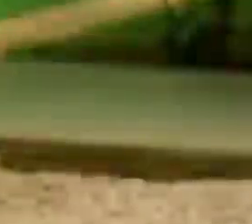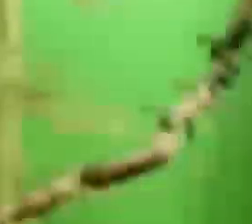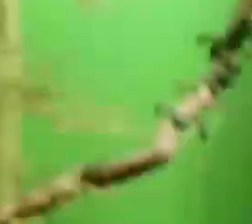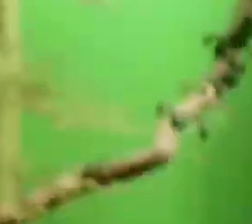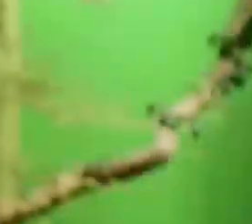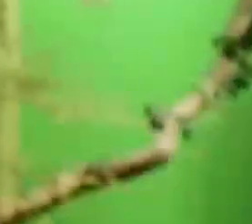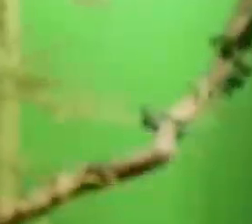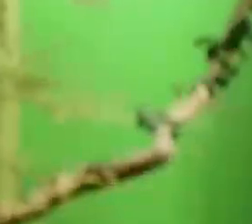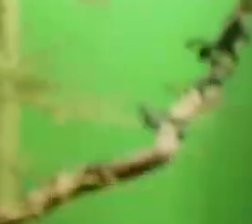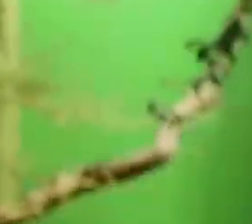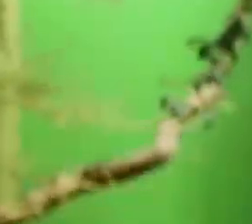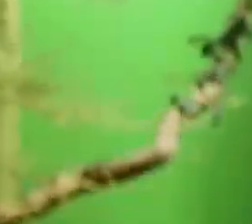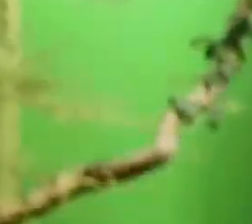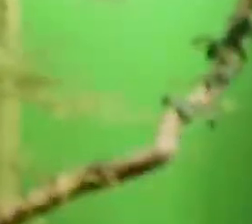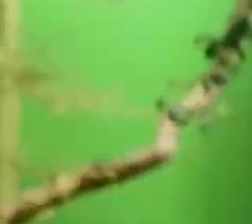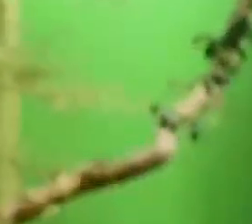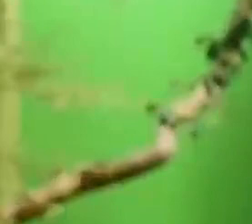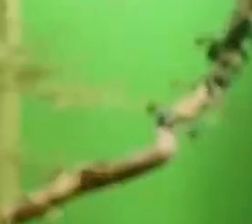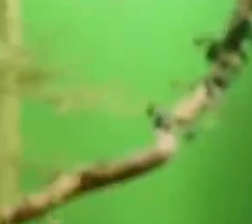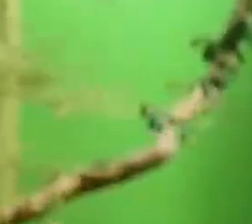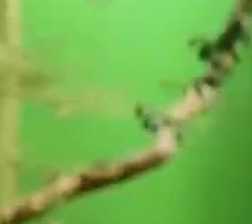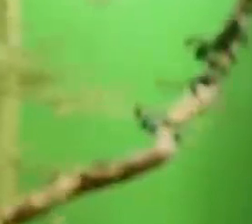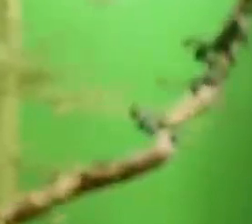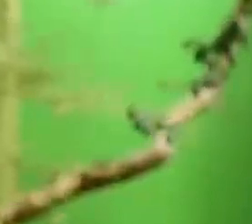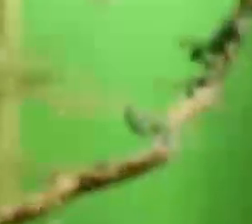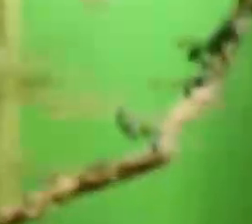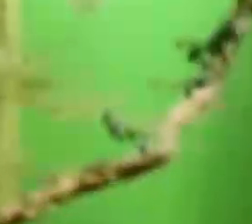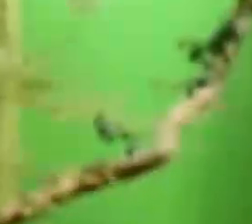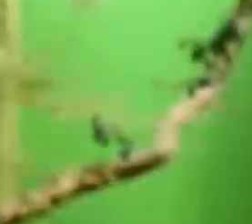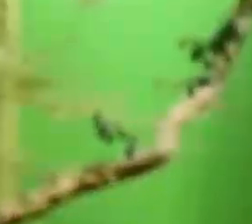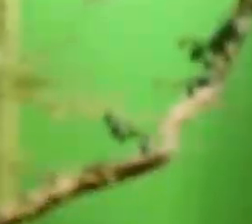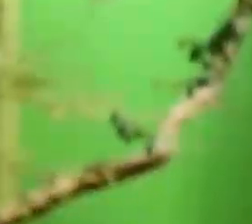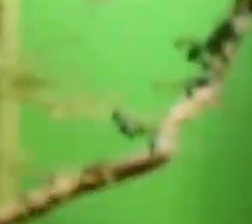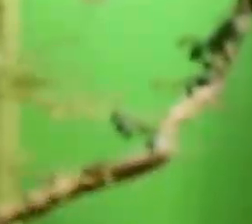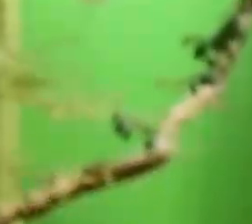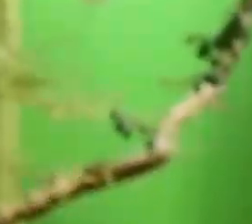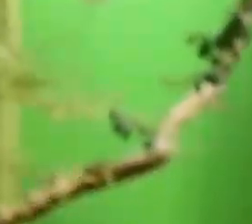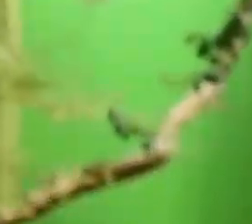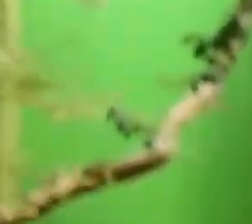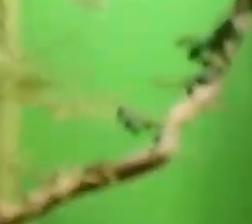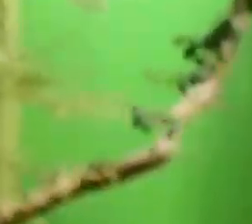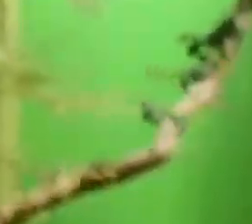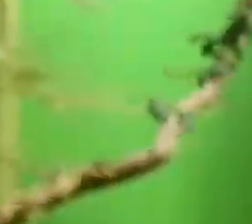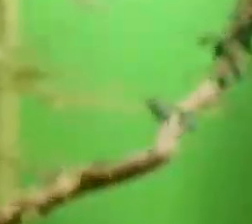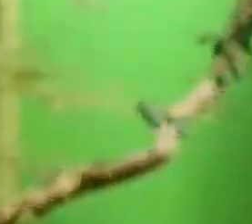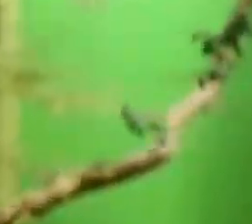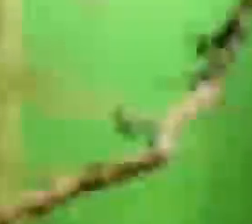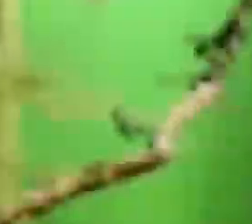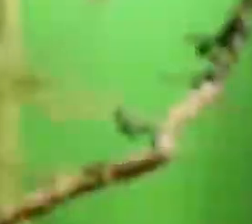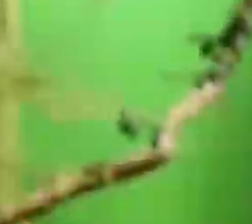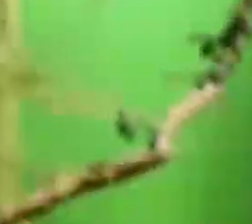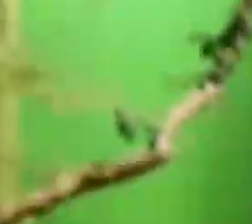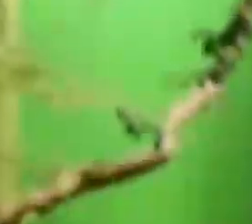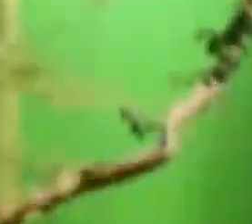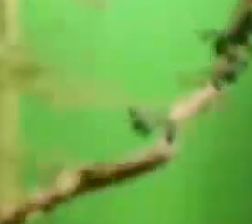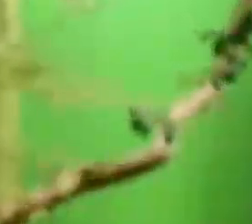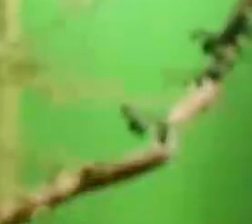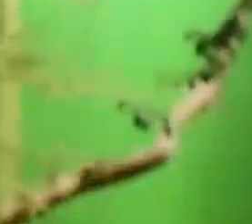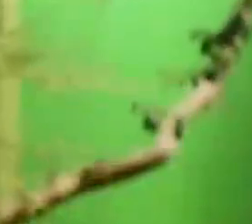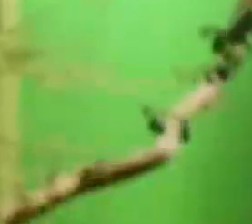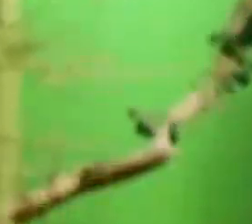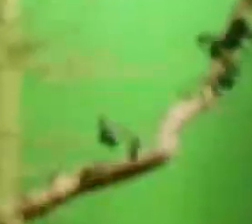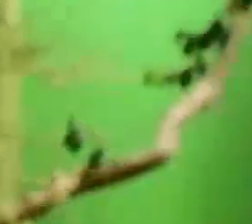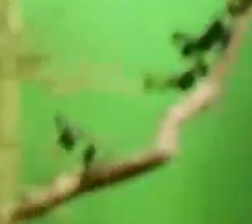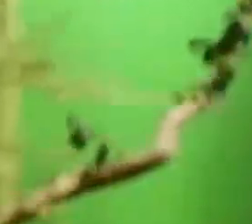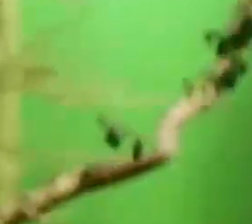sociedade. O consumismo é o ato de consumir um produto ou um bem ou um serviço, Quando você fala de consumismo exagerado, você está falando quando é